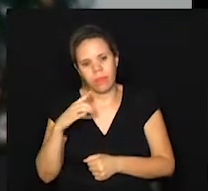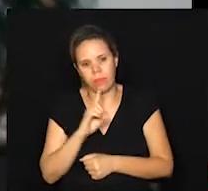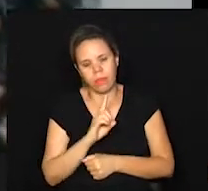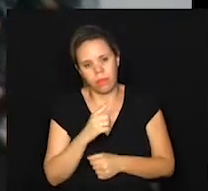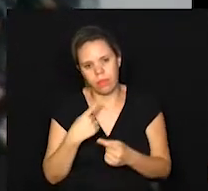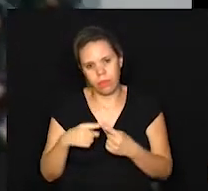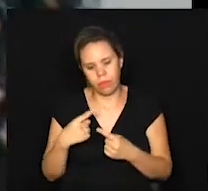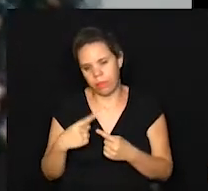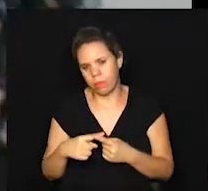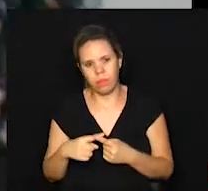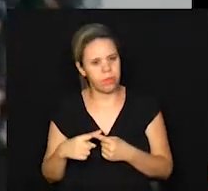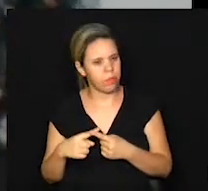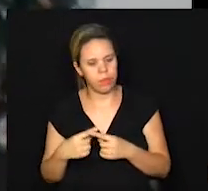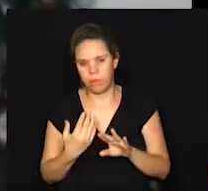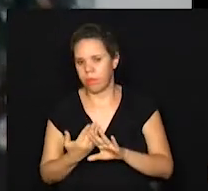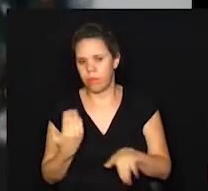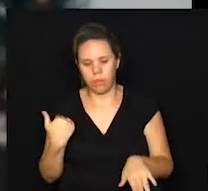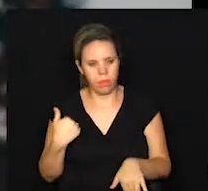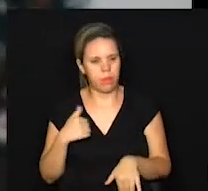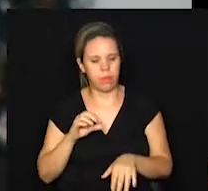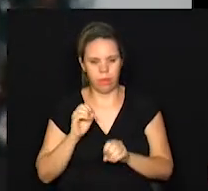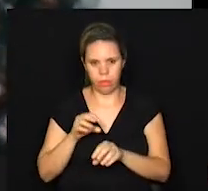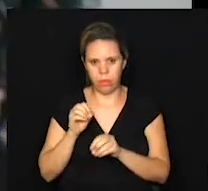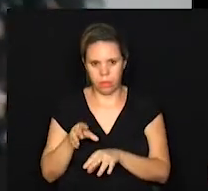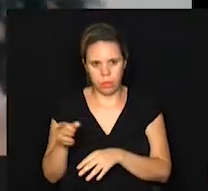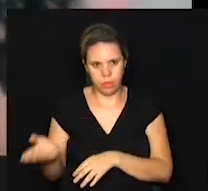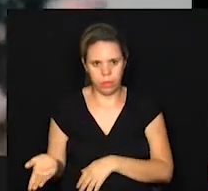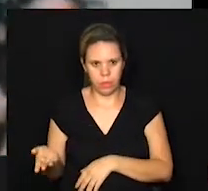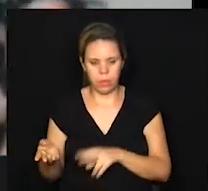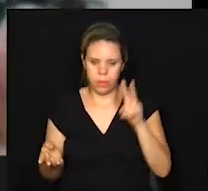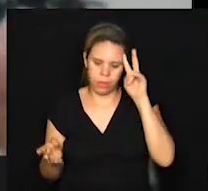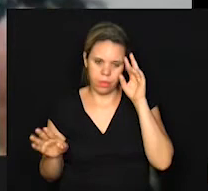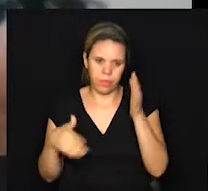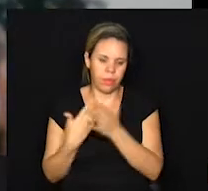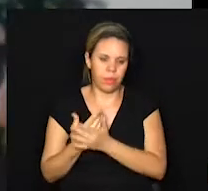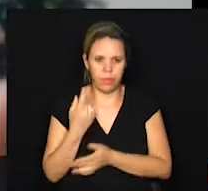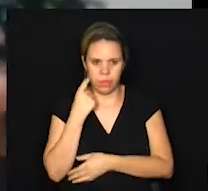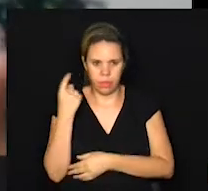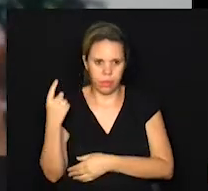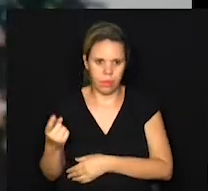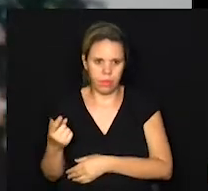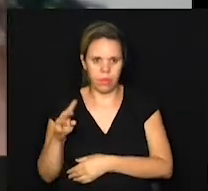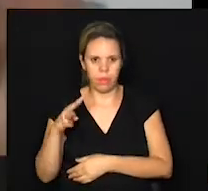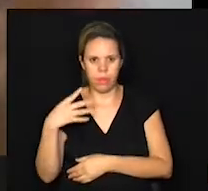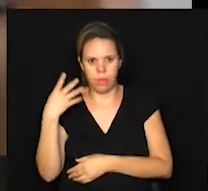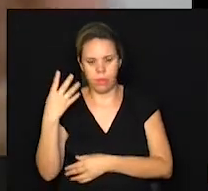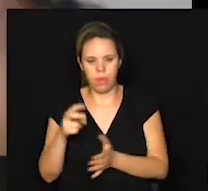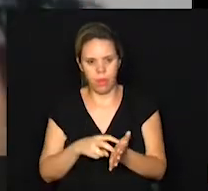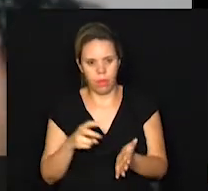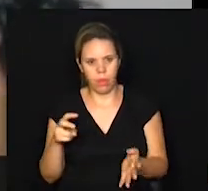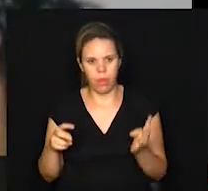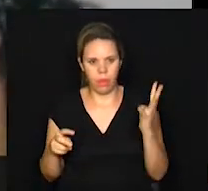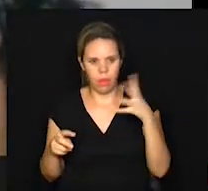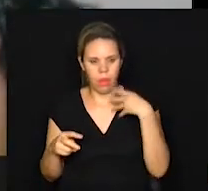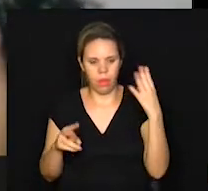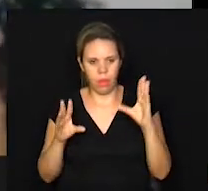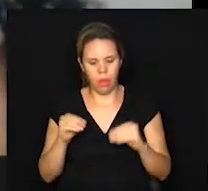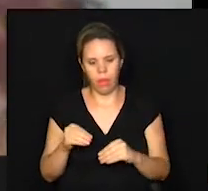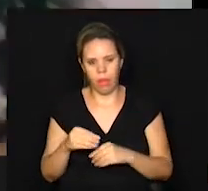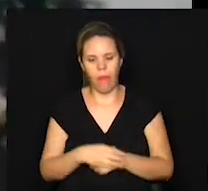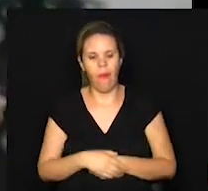porque, não obstante eu estar dando aula de segunda a sexta-feira, 4 horas pela manhã e 4 horas à